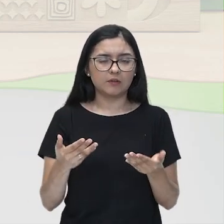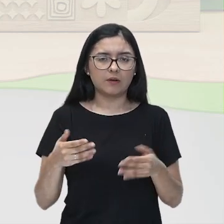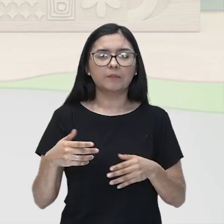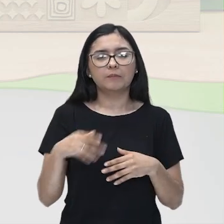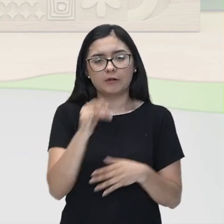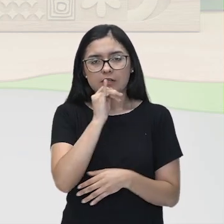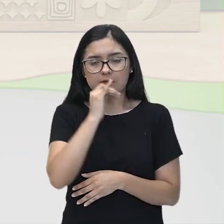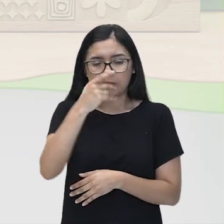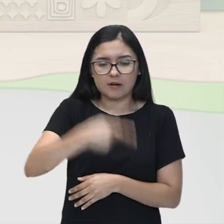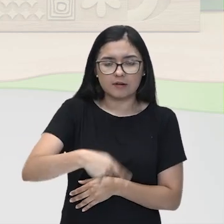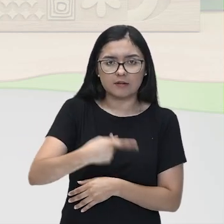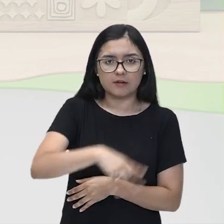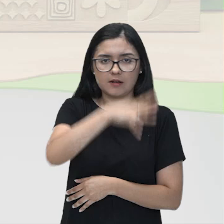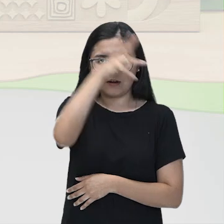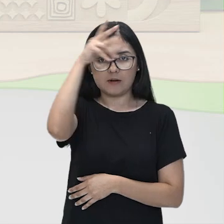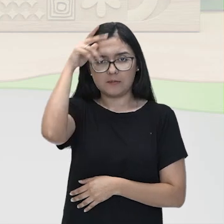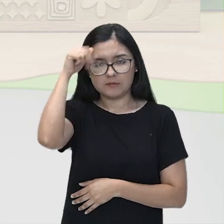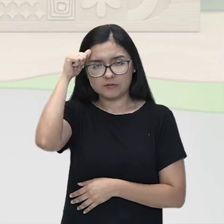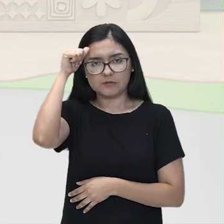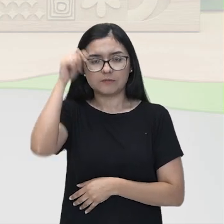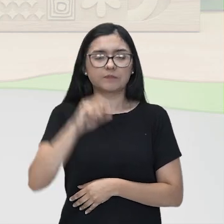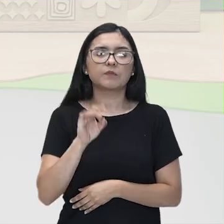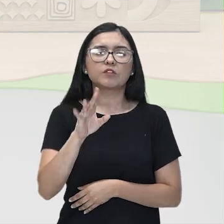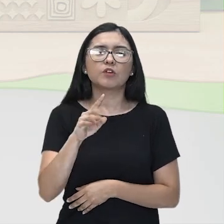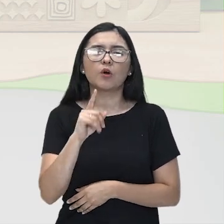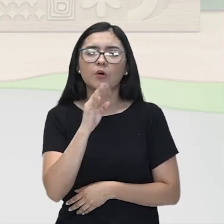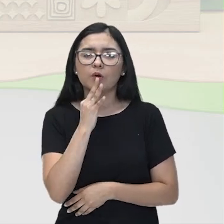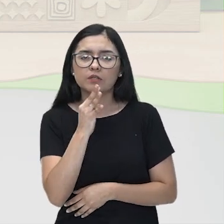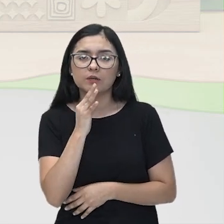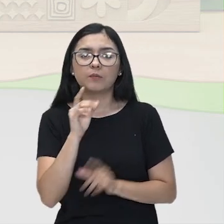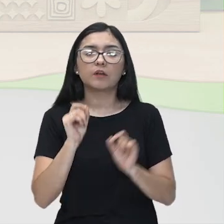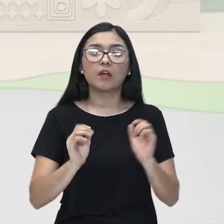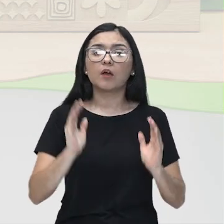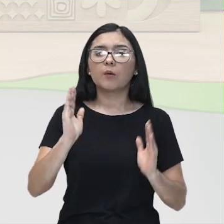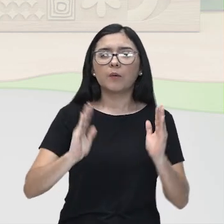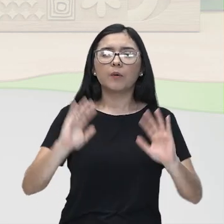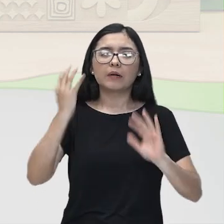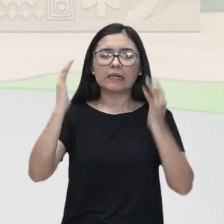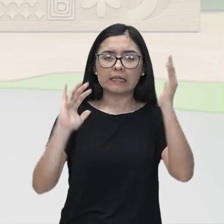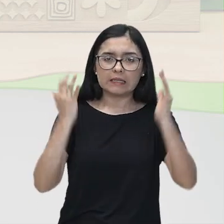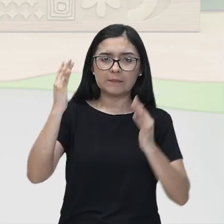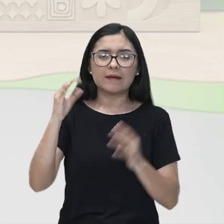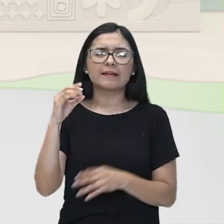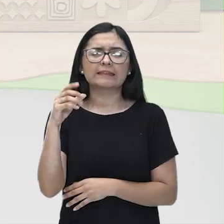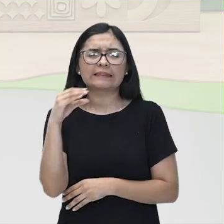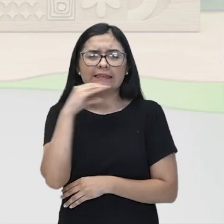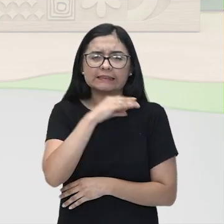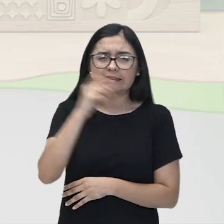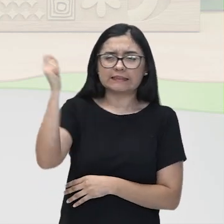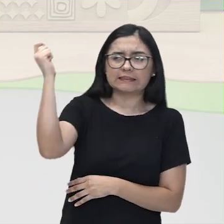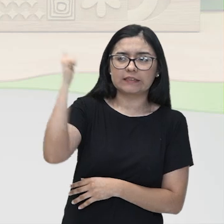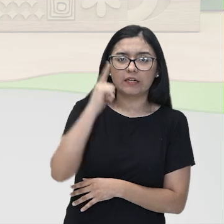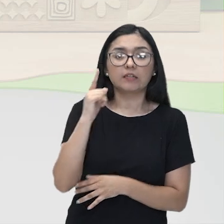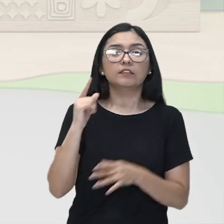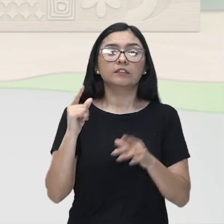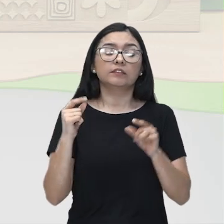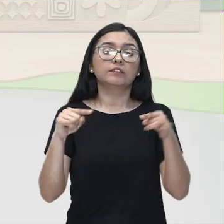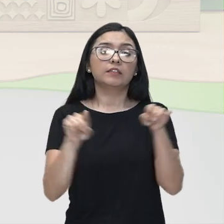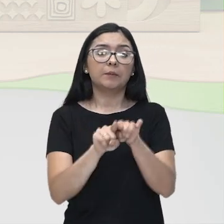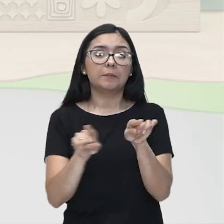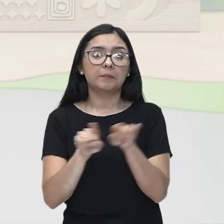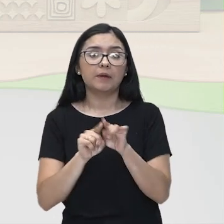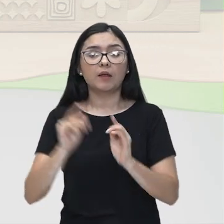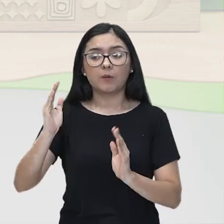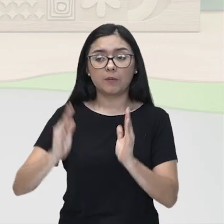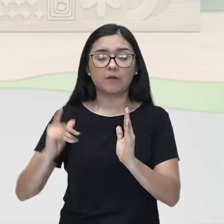região amazônica, nós só conhecemos o que chamamos de verão e inverno, né? No